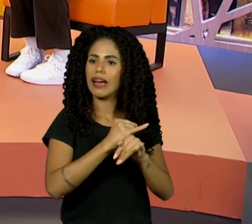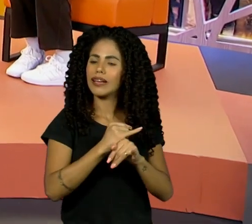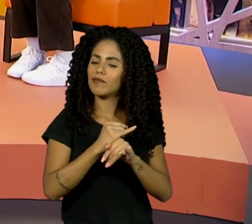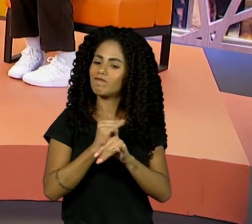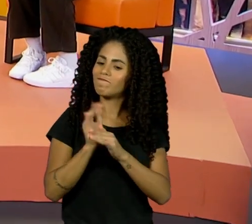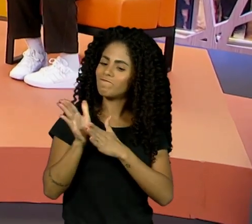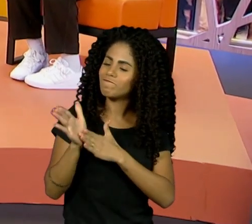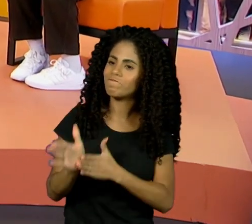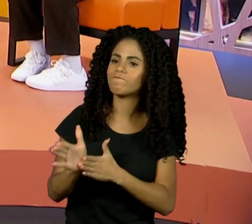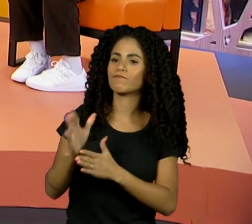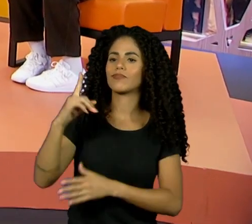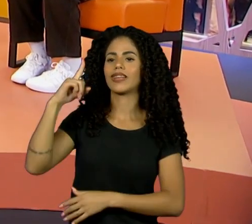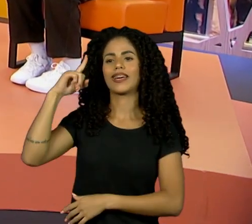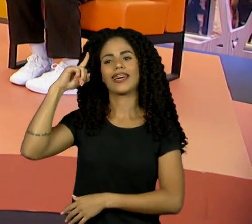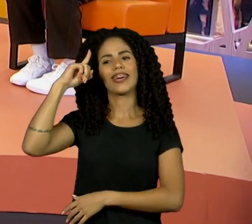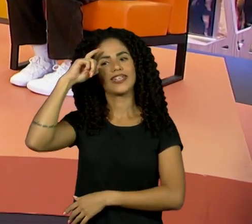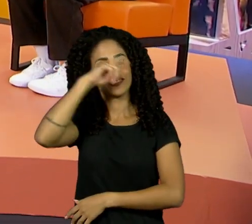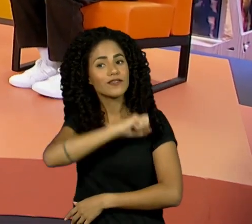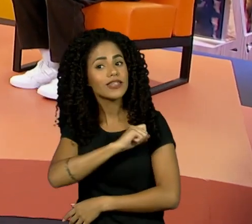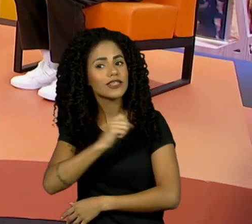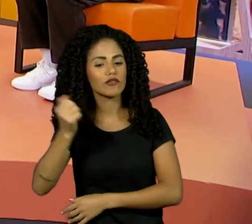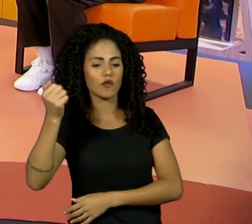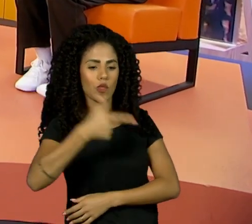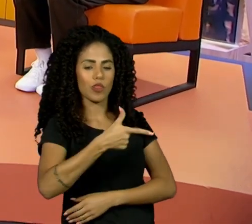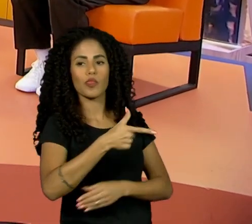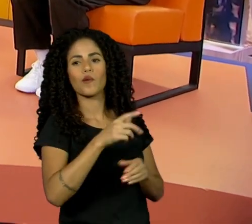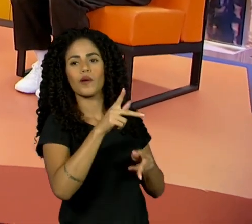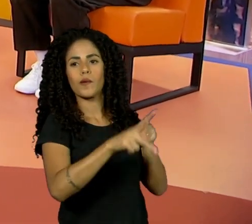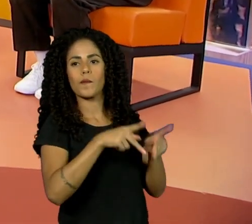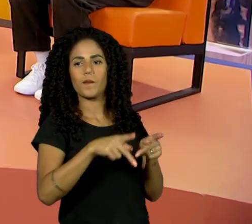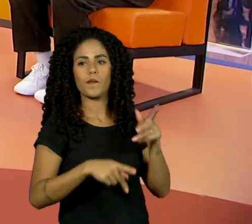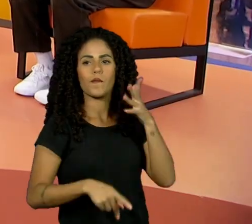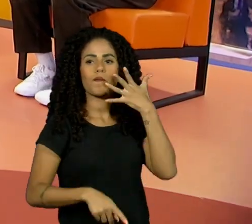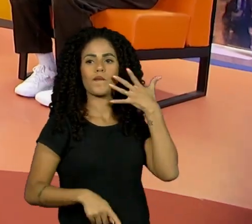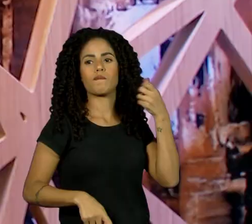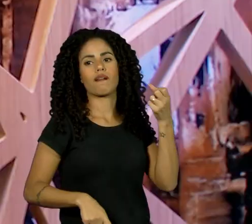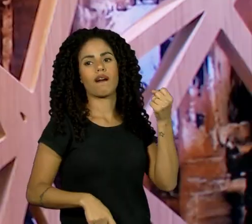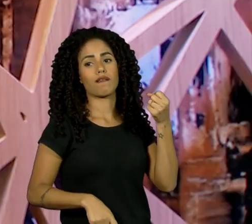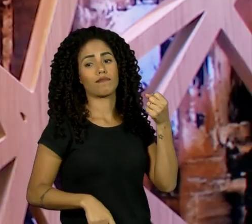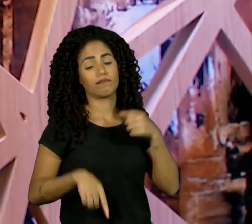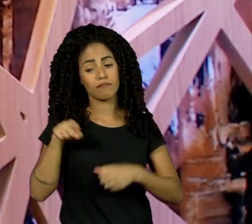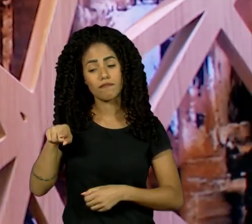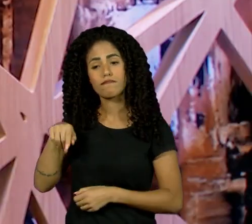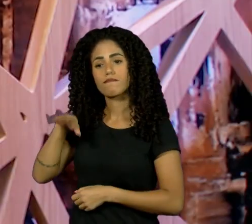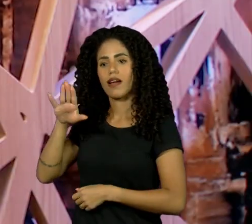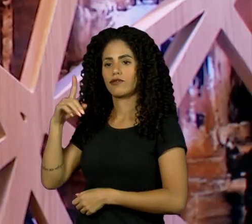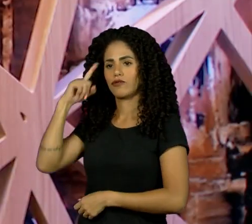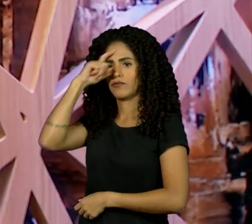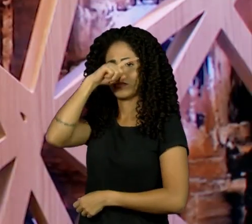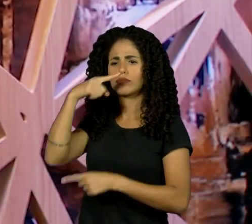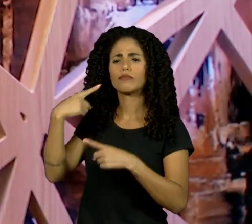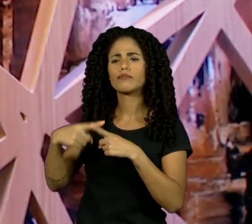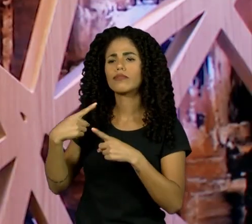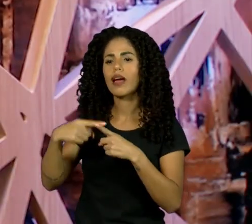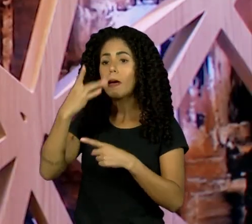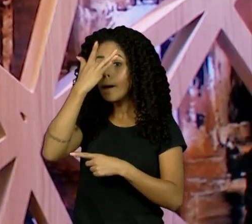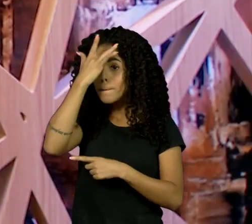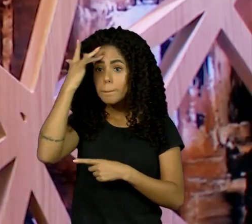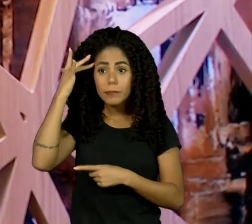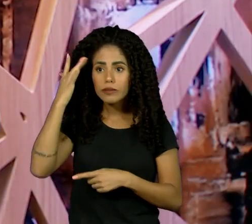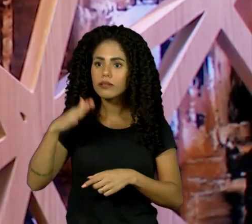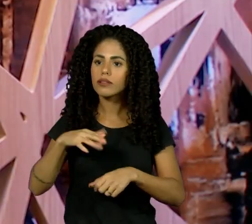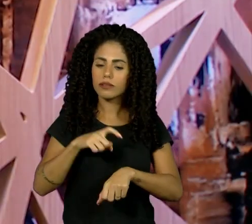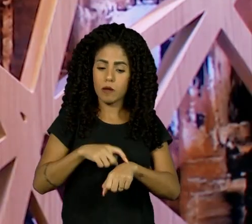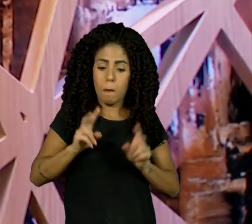mais sinuoso do que pessoas brancas que começam a criar conteúdo na internet. Eu sei disso porque tem pessoas que começaram a criar conteúdo no